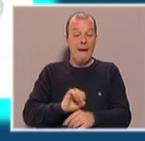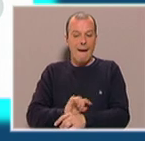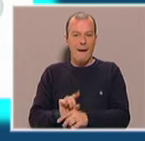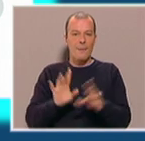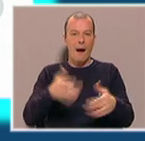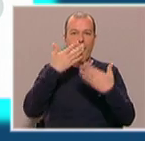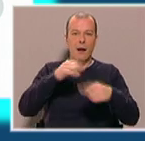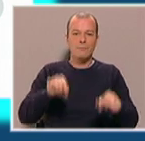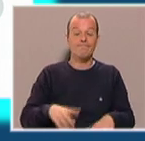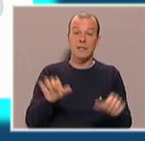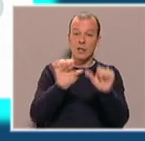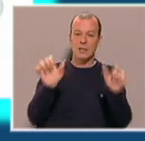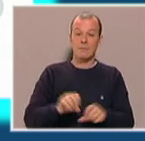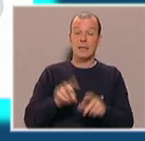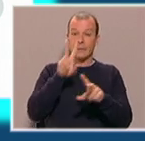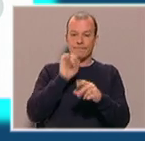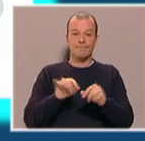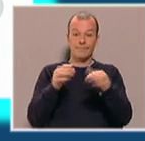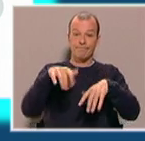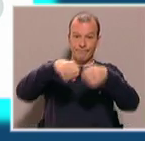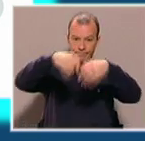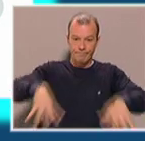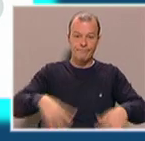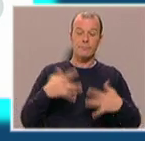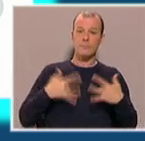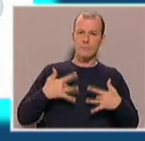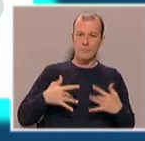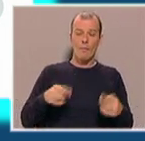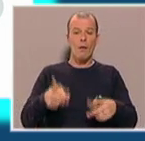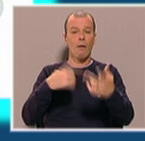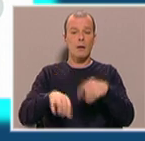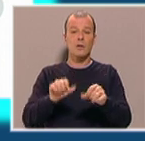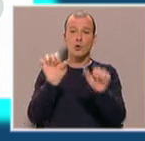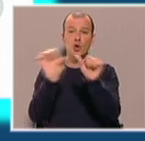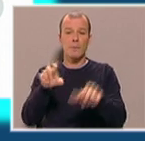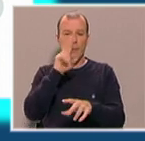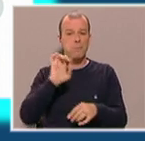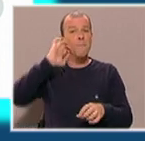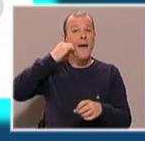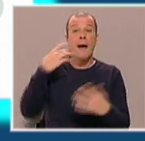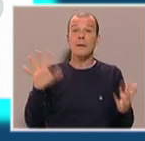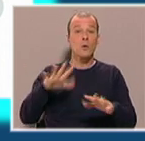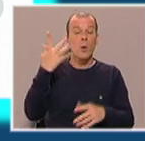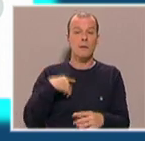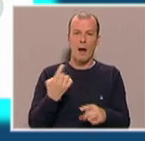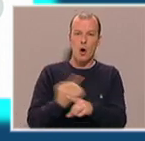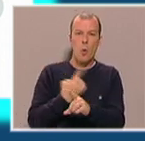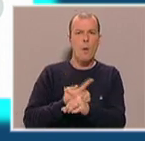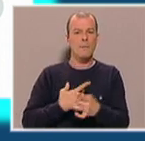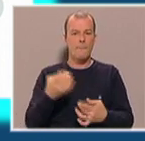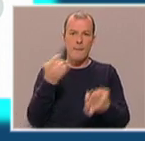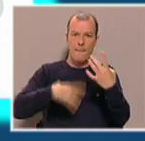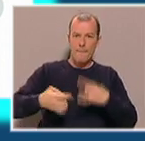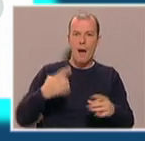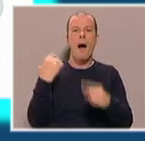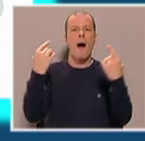da nossa aula, o sistema respiratório divide-se em vias respiratórias e em pulmões, e o sistema respiratório é prejudicado quando exposto a determinados componentes